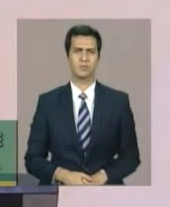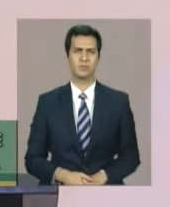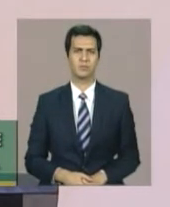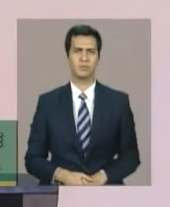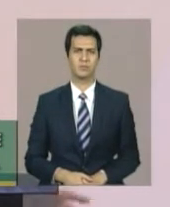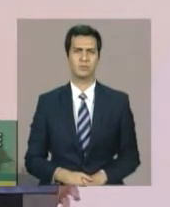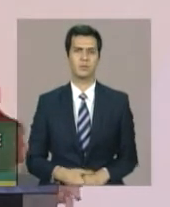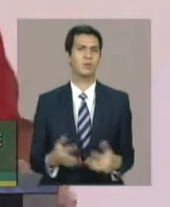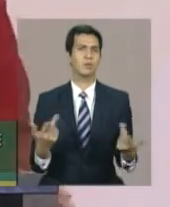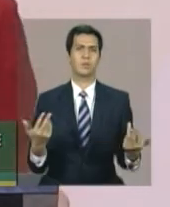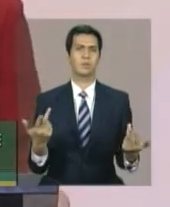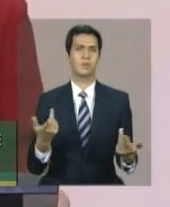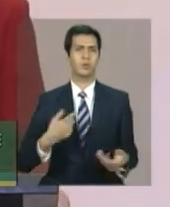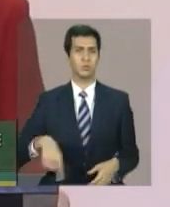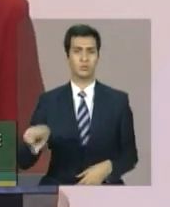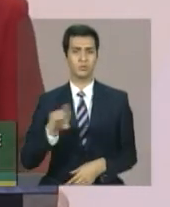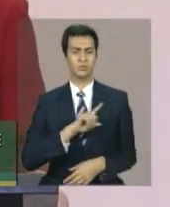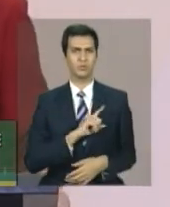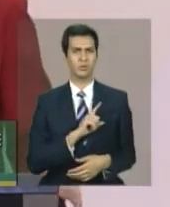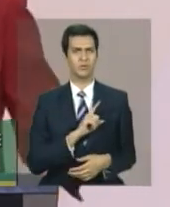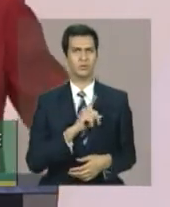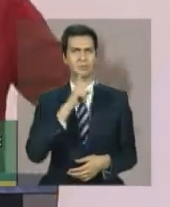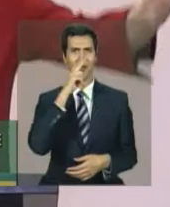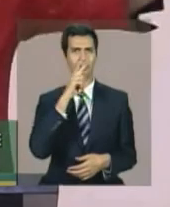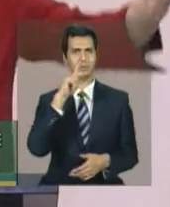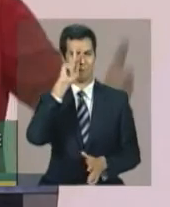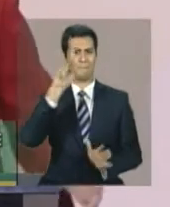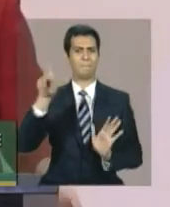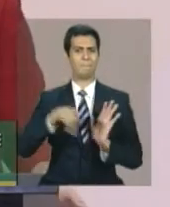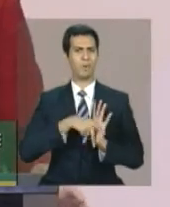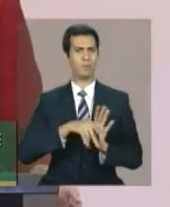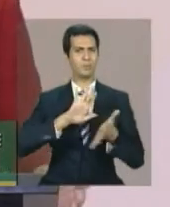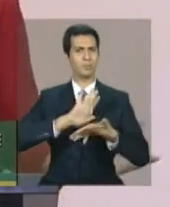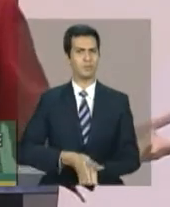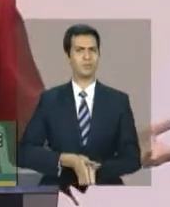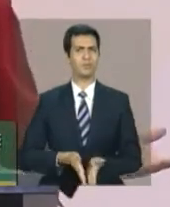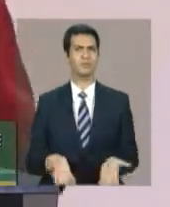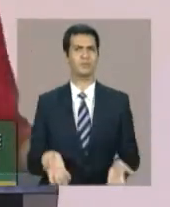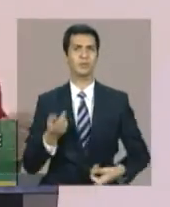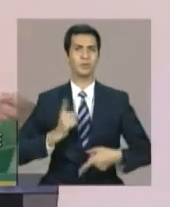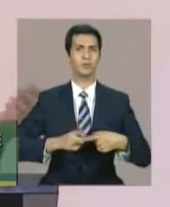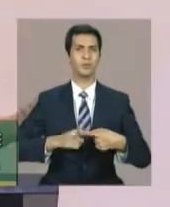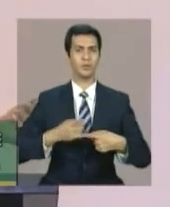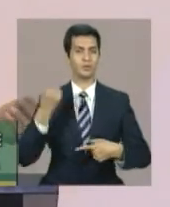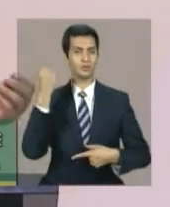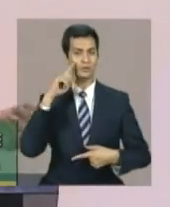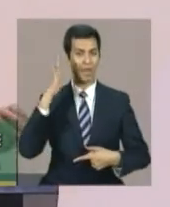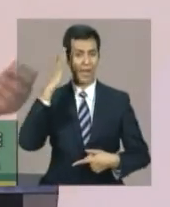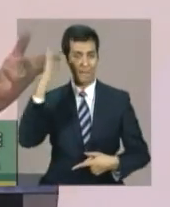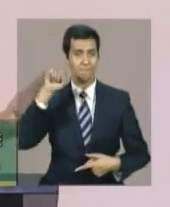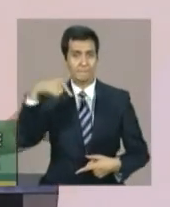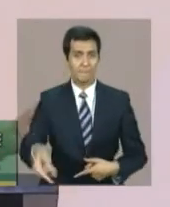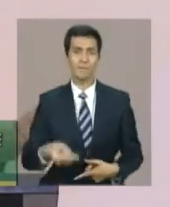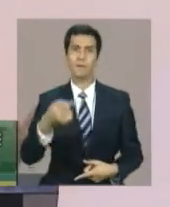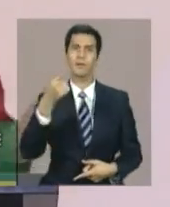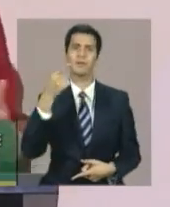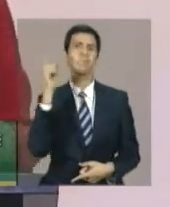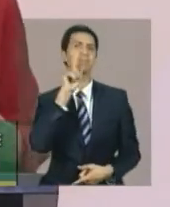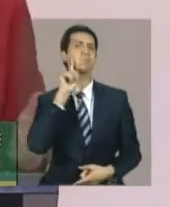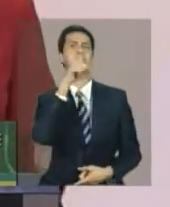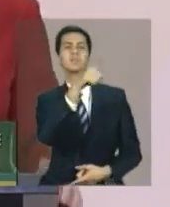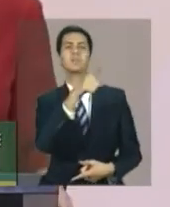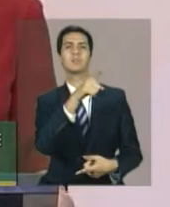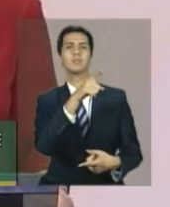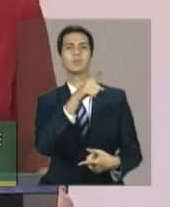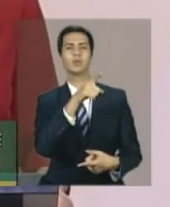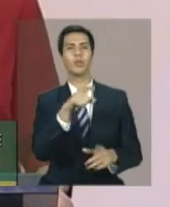exemplo, dessemos um tiro no nosso próprio pé, porque no dia seguinte eles foram rebaixados. Agora, eles emitem moeda, isso